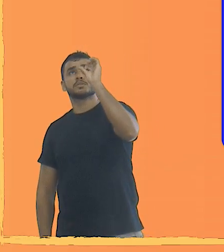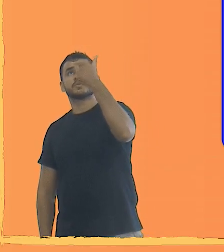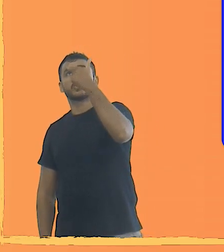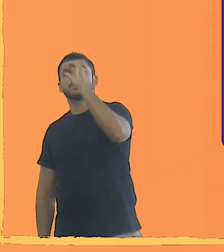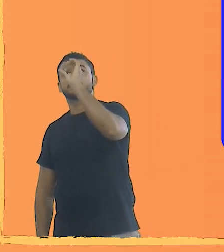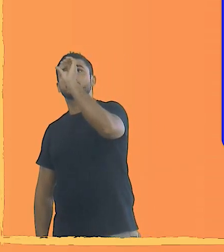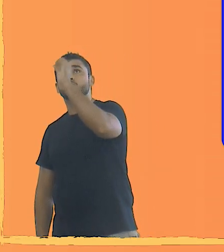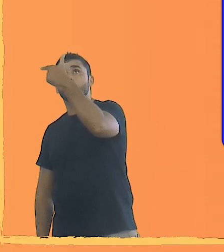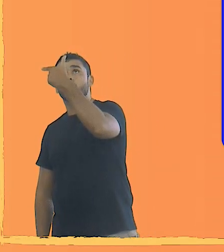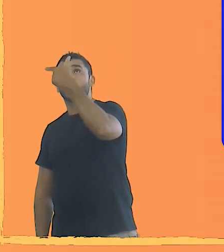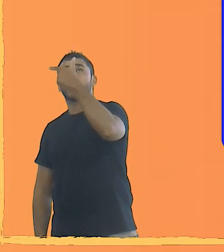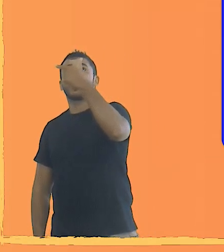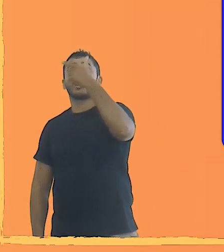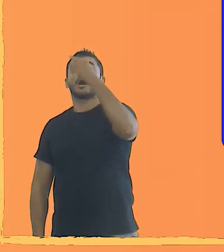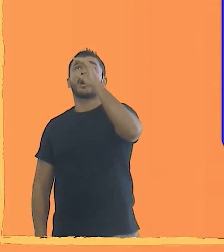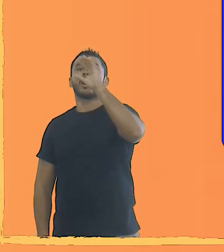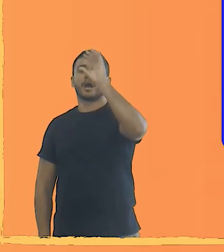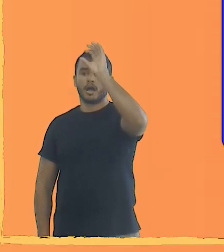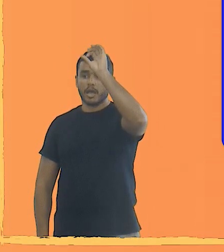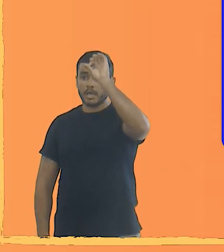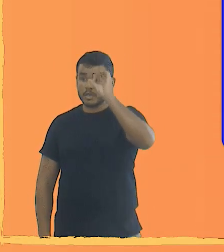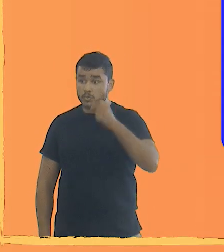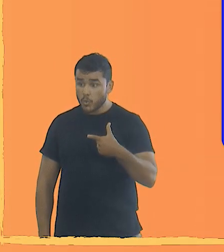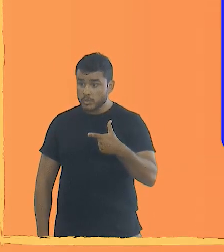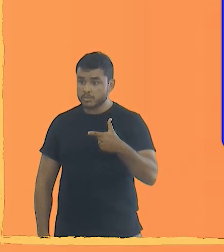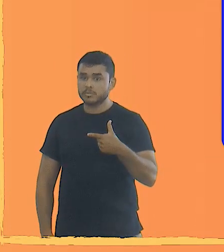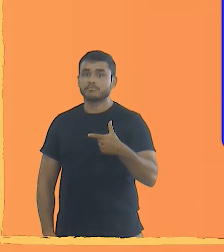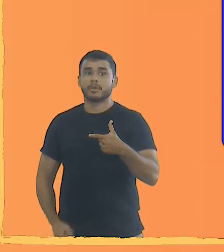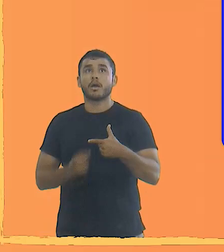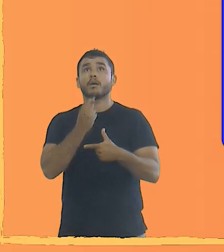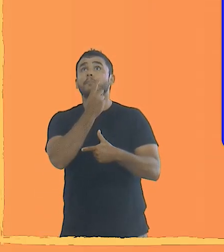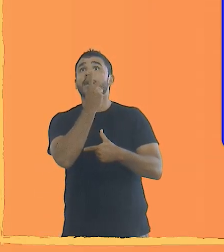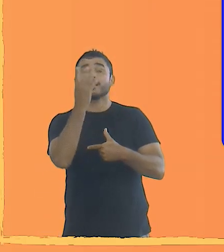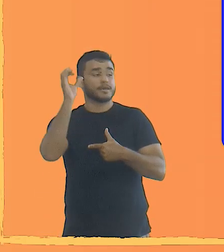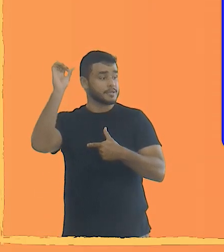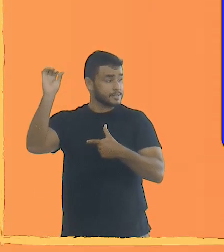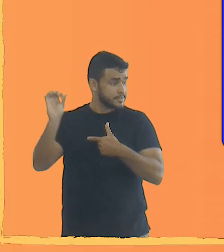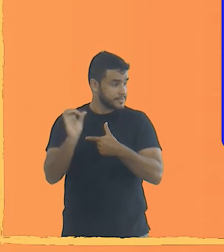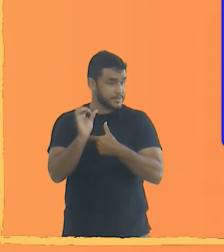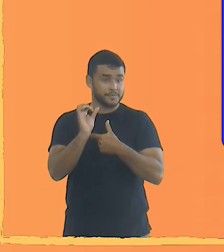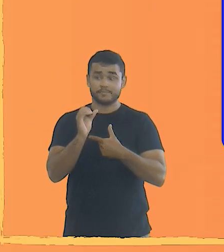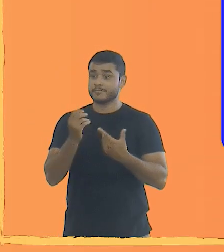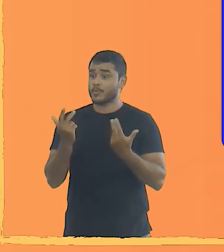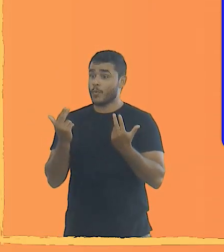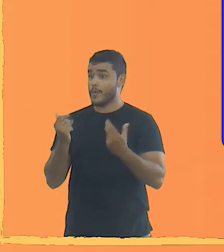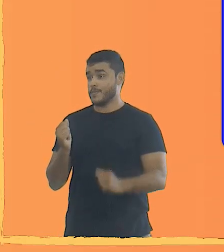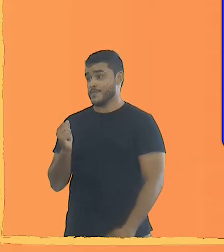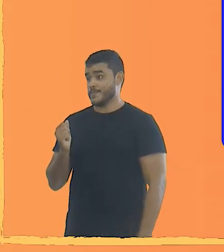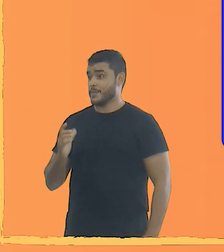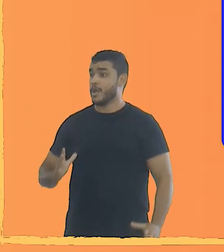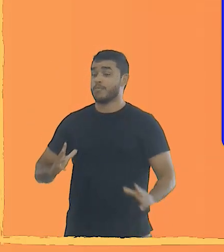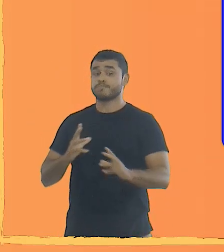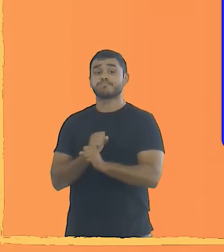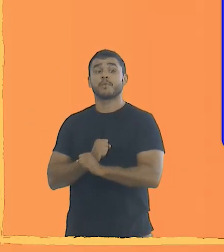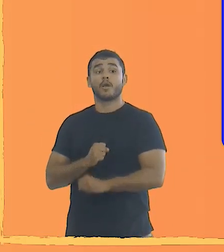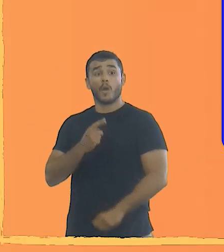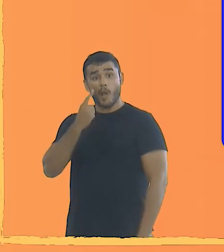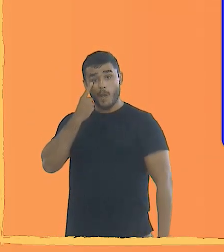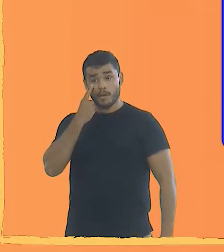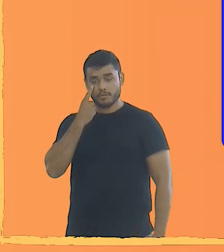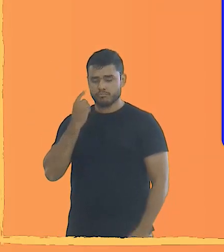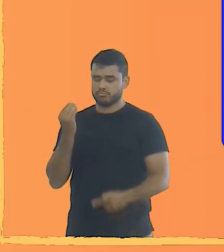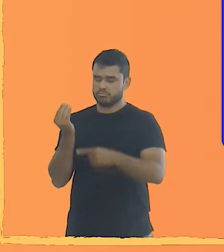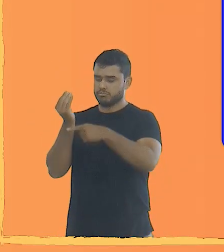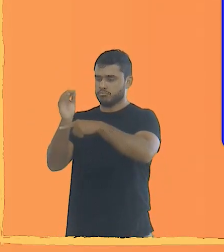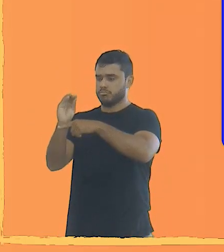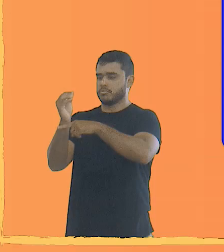resposta final. Então, qual é o número total de senhas que a gente consegue produzir nesse novo